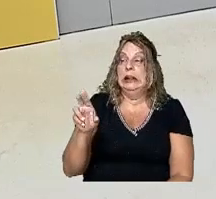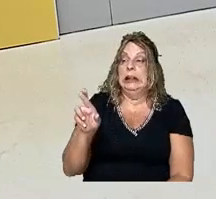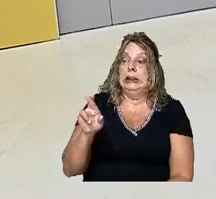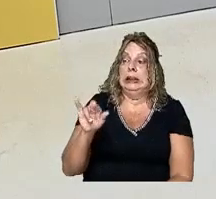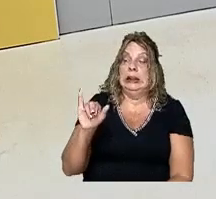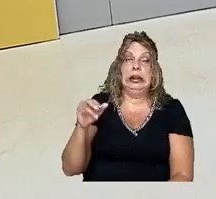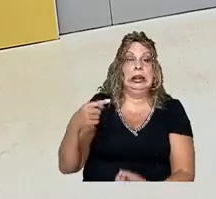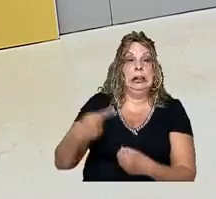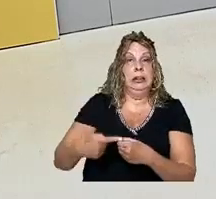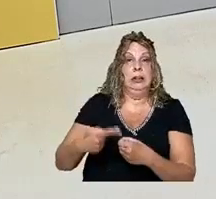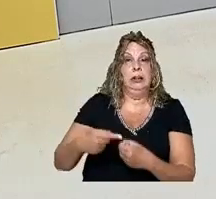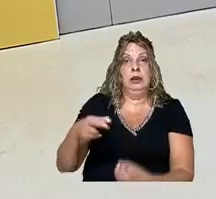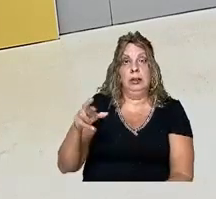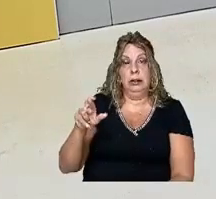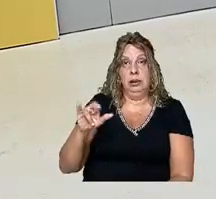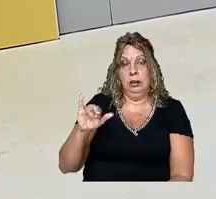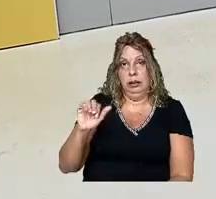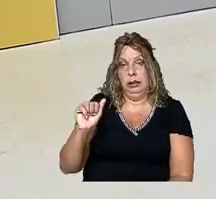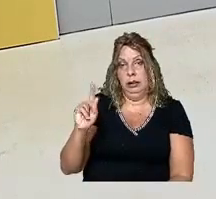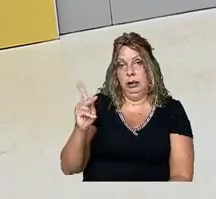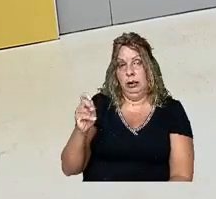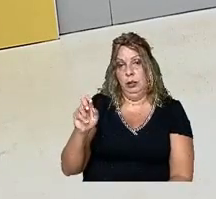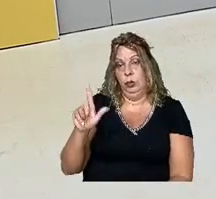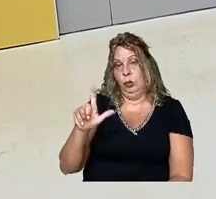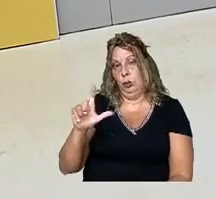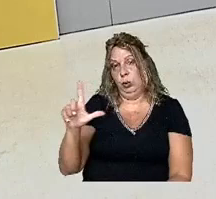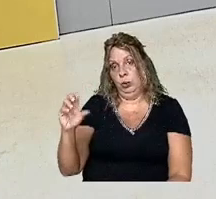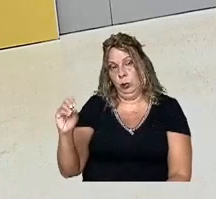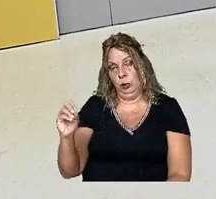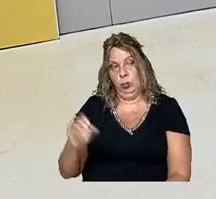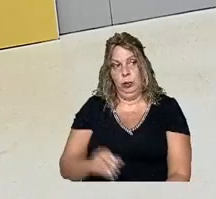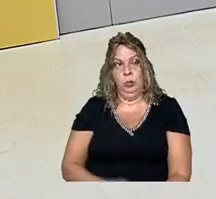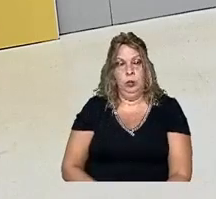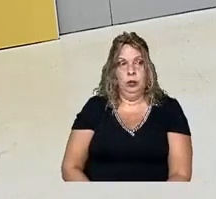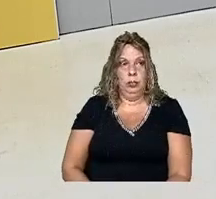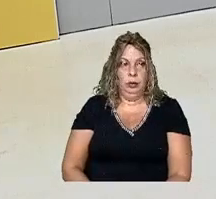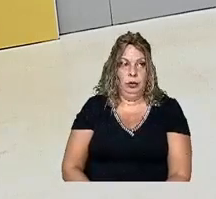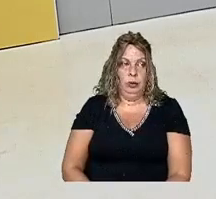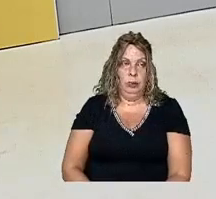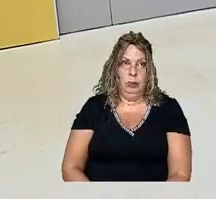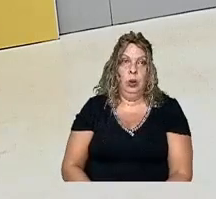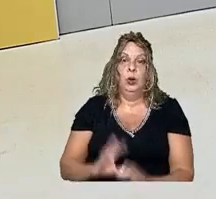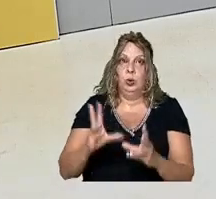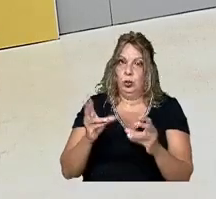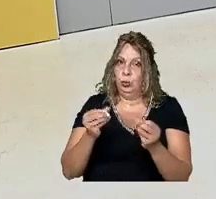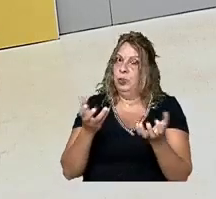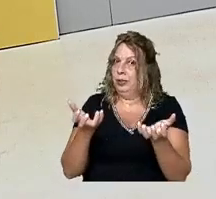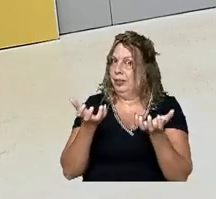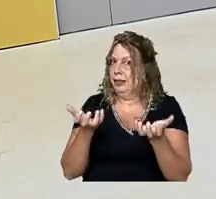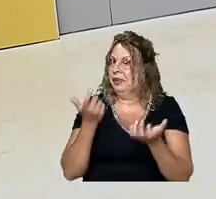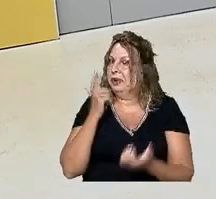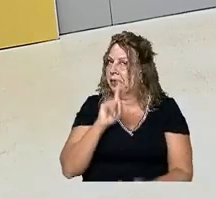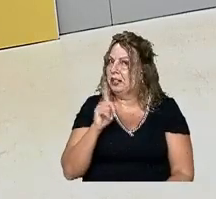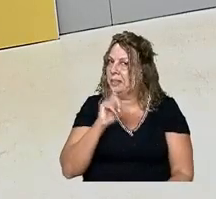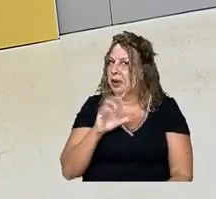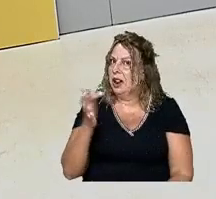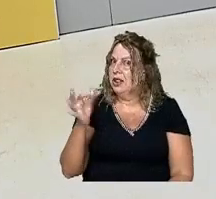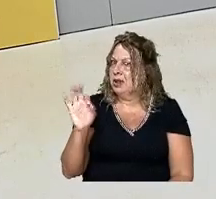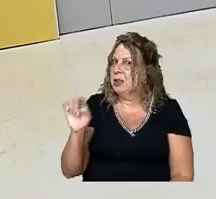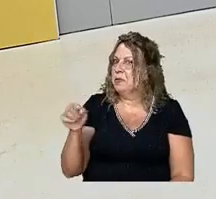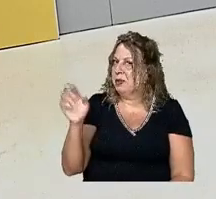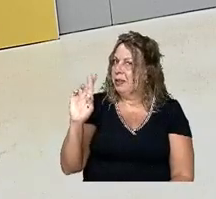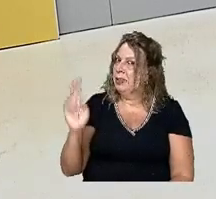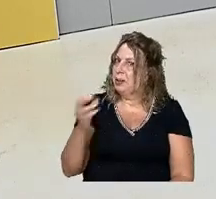também, a Rosa e a Cristiana, além do Rô de Agulhadas Pirambu. Todo mundo quer, quem não quer? R$10 mil,